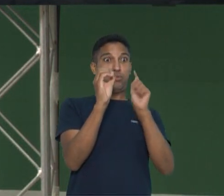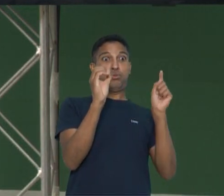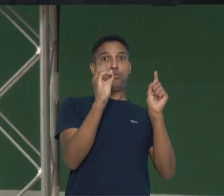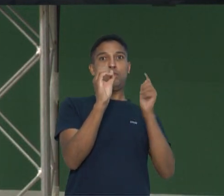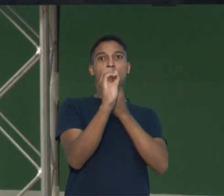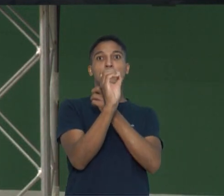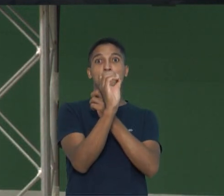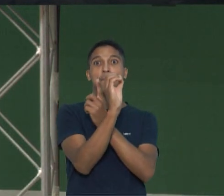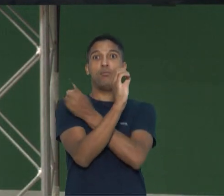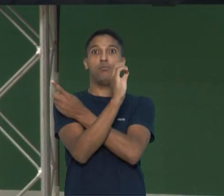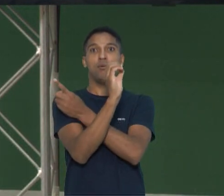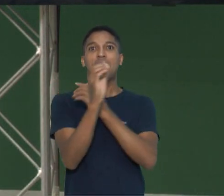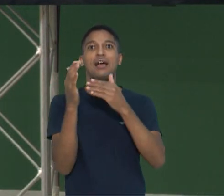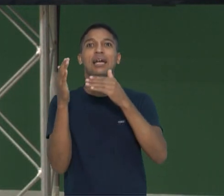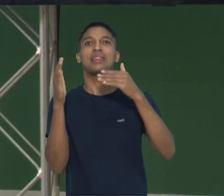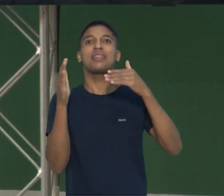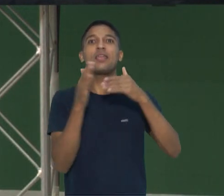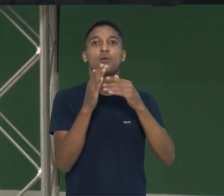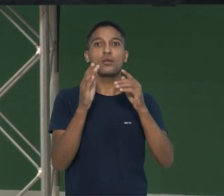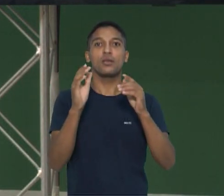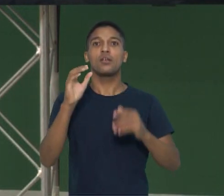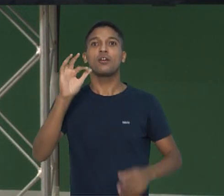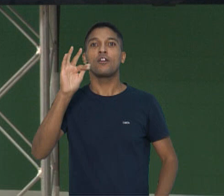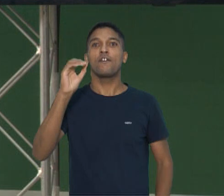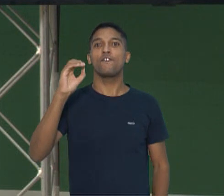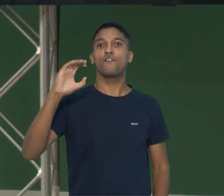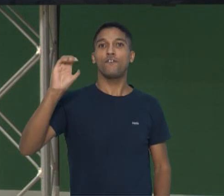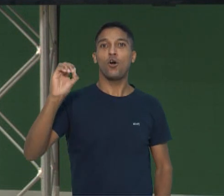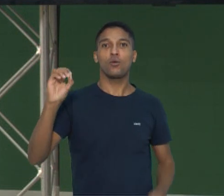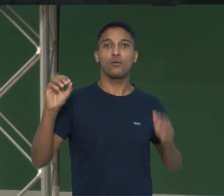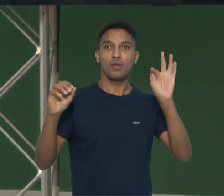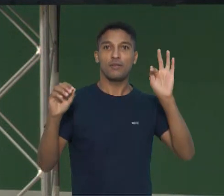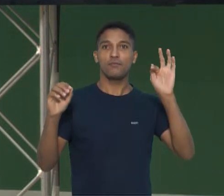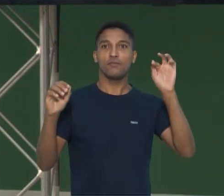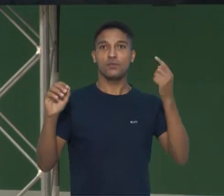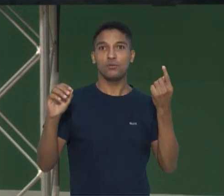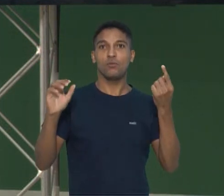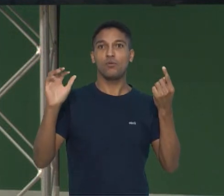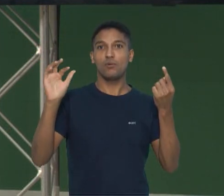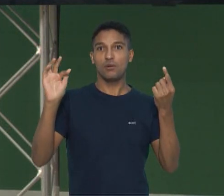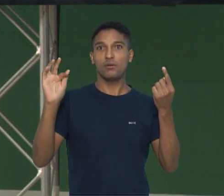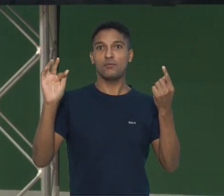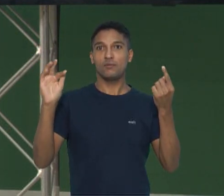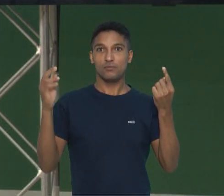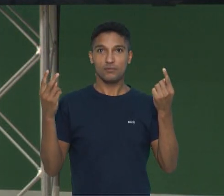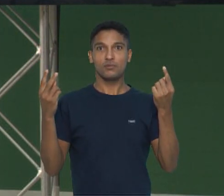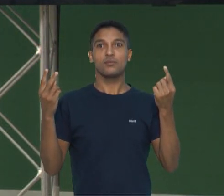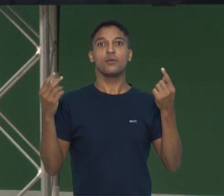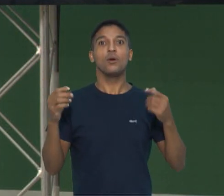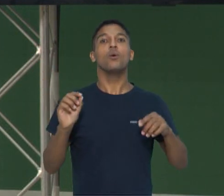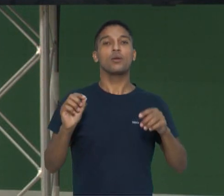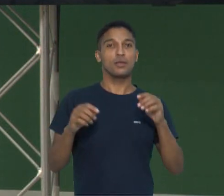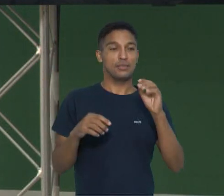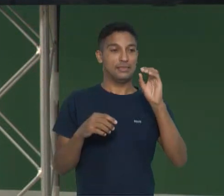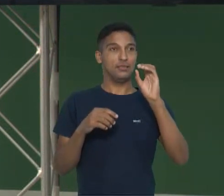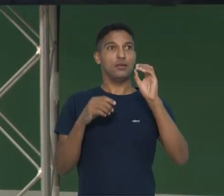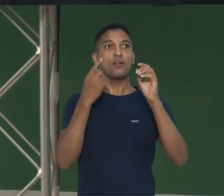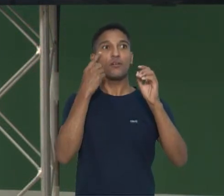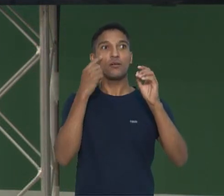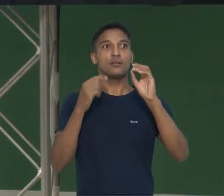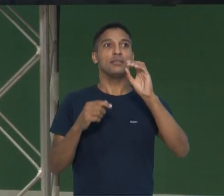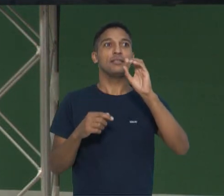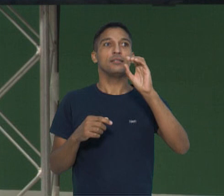essa informação? Das coordenadas do foco, tá? É 0, 5 e 0, menos